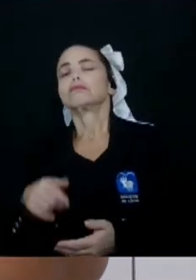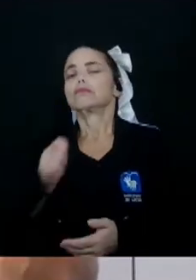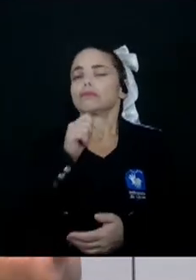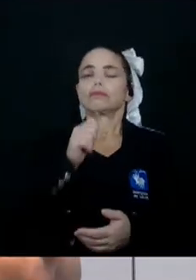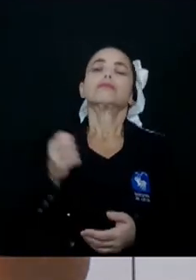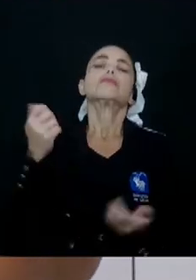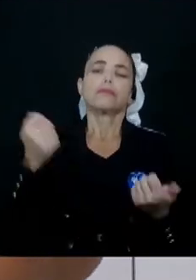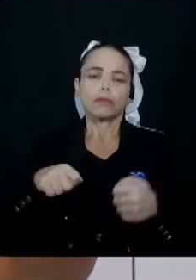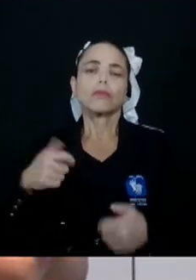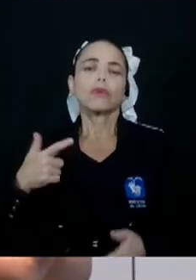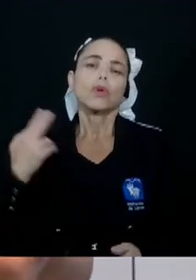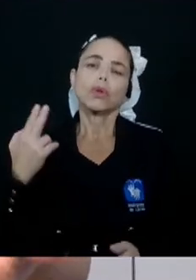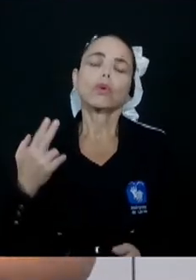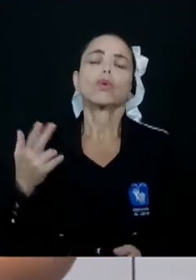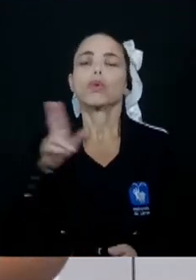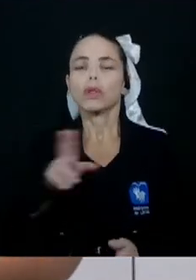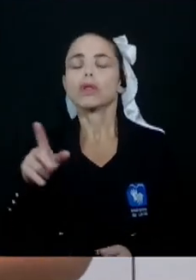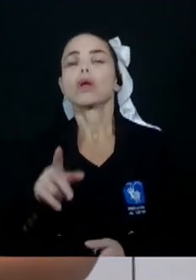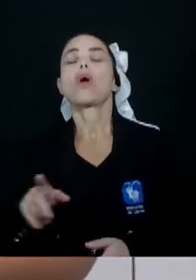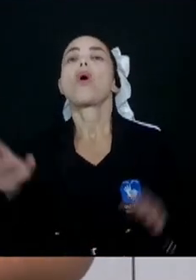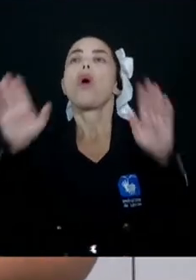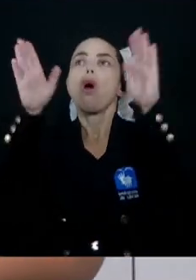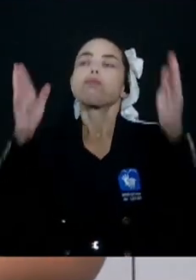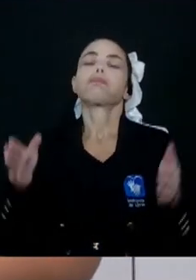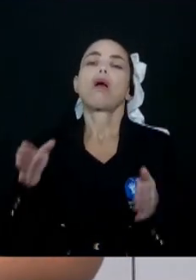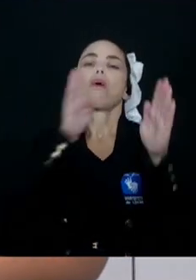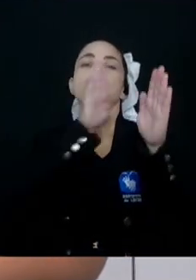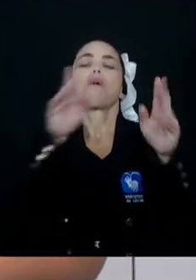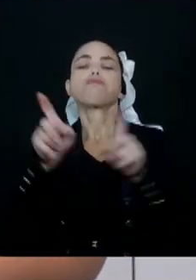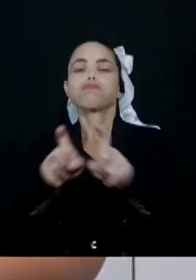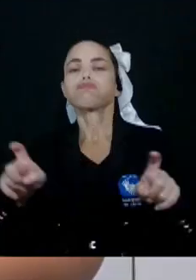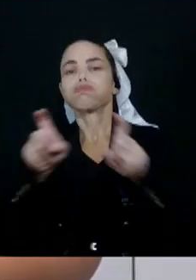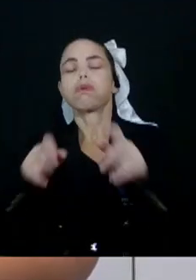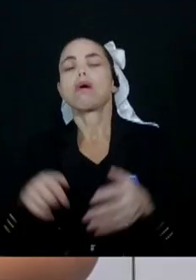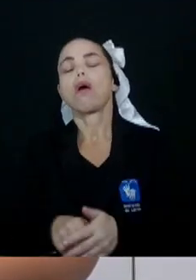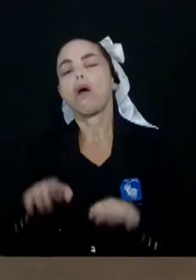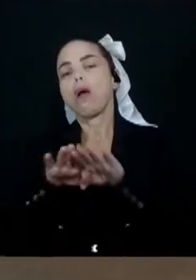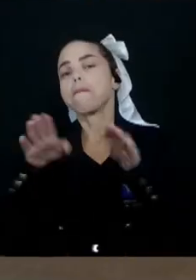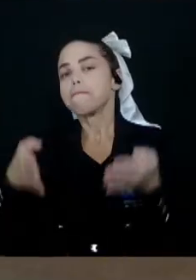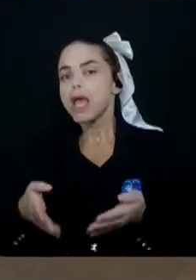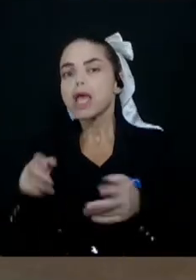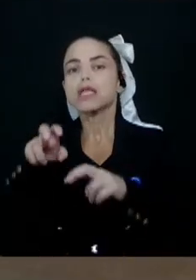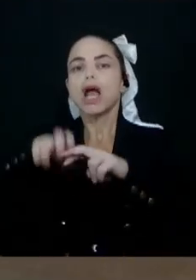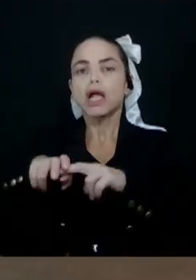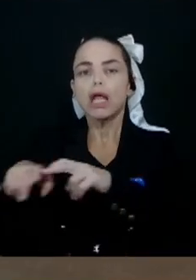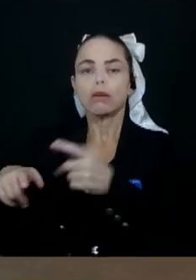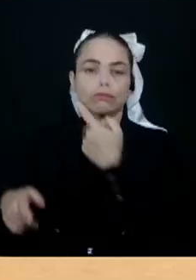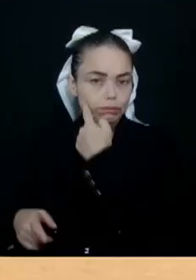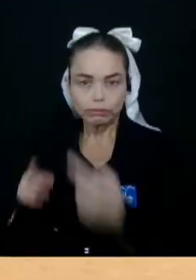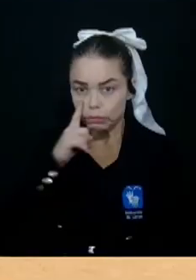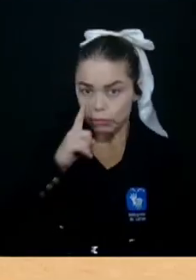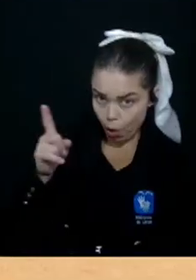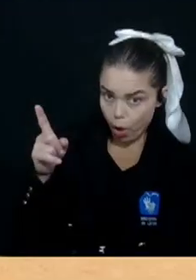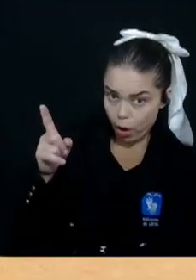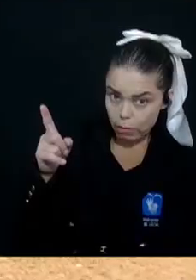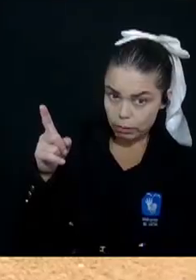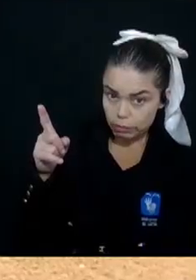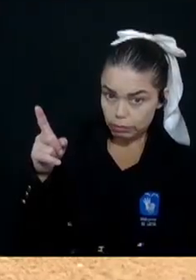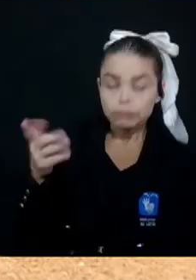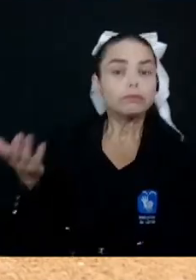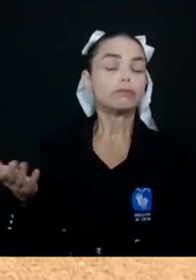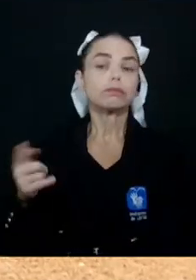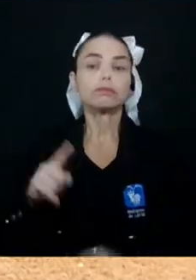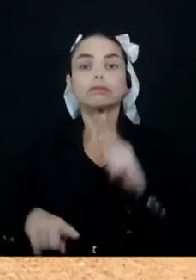estado, como móveis, computadores e outros itens. Confira. Móveis, equipamentos e